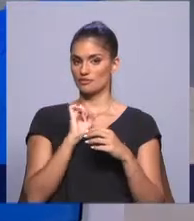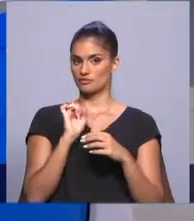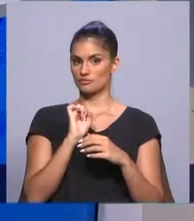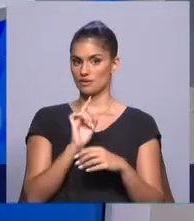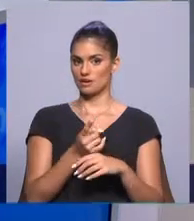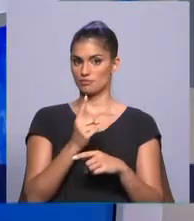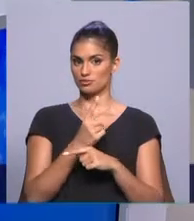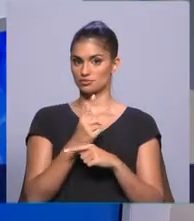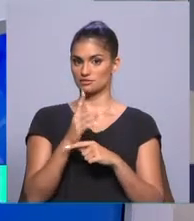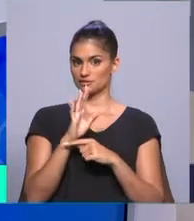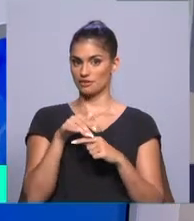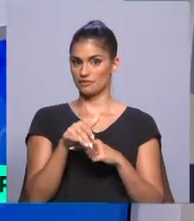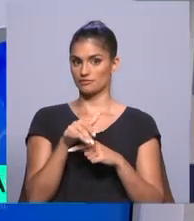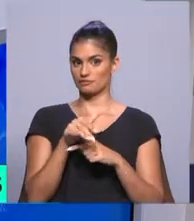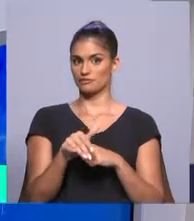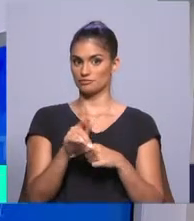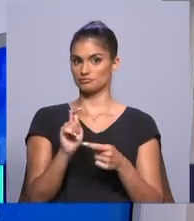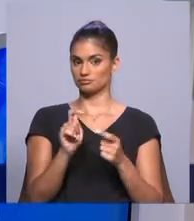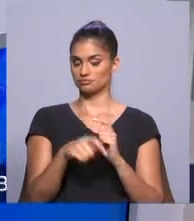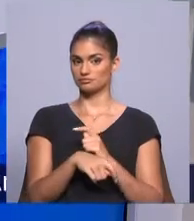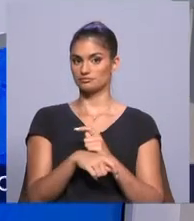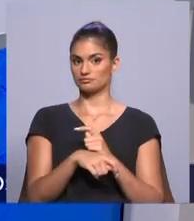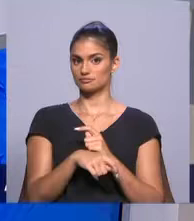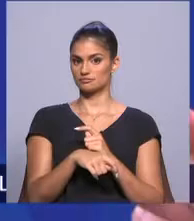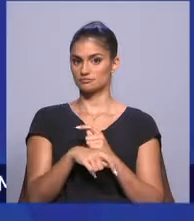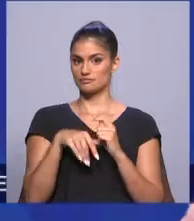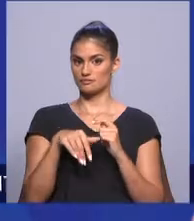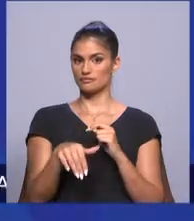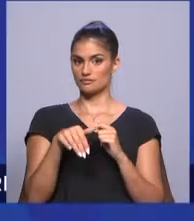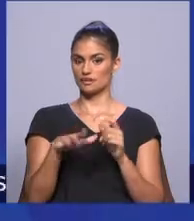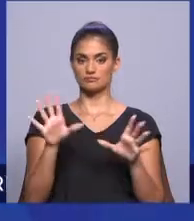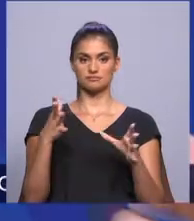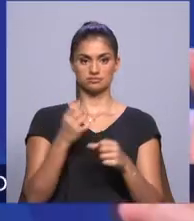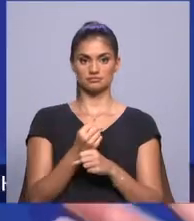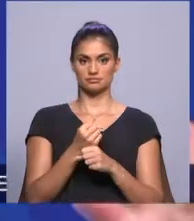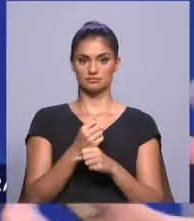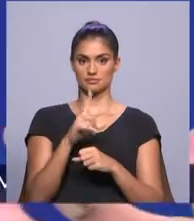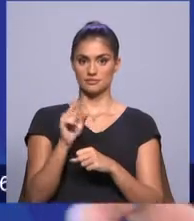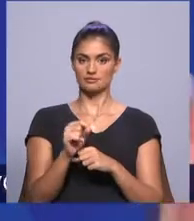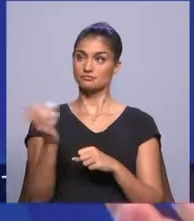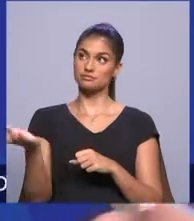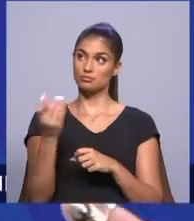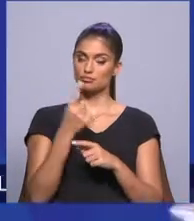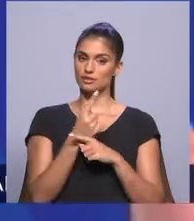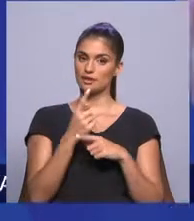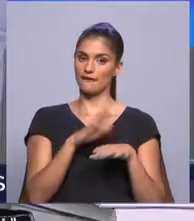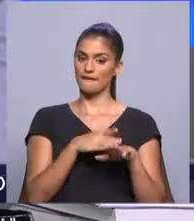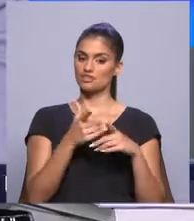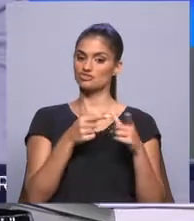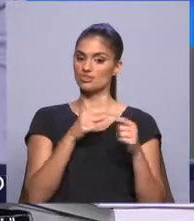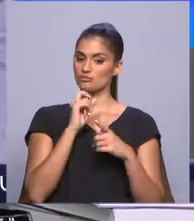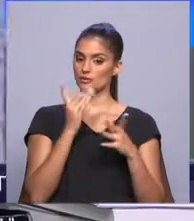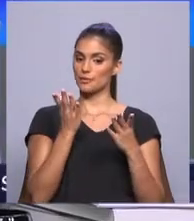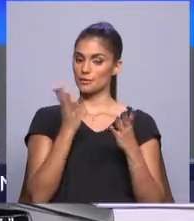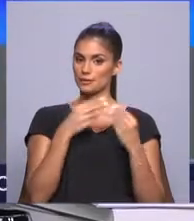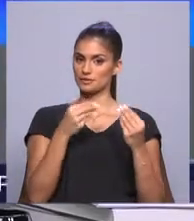essa, é porque se vai roubando ao disco, o disco mais tarde ou mais cedo vai desaparecer, nomeadamente os grandes, porque têm muito mais estrelas. Exatamente, pode também